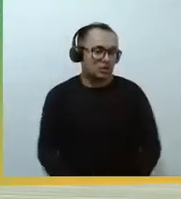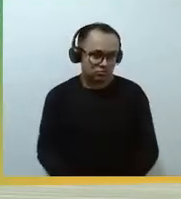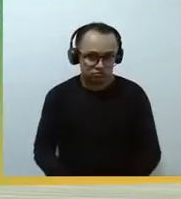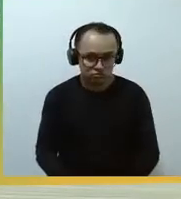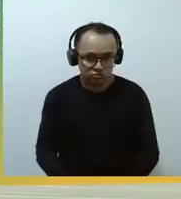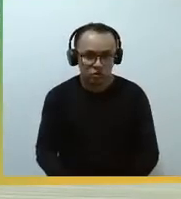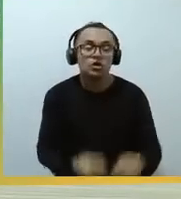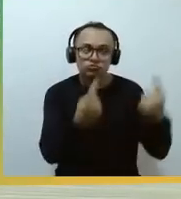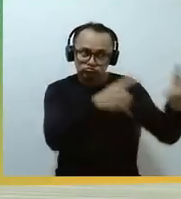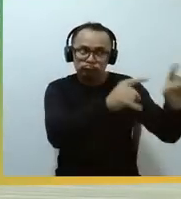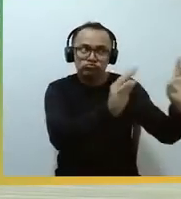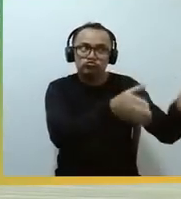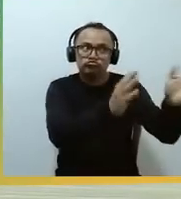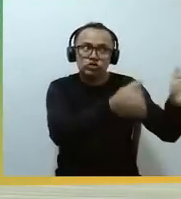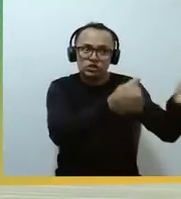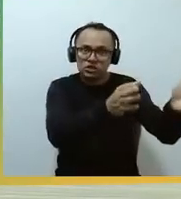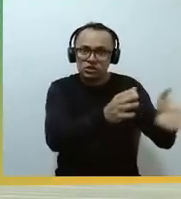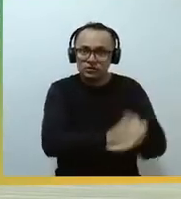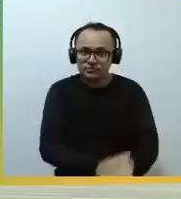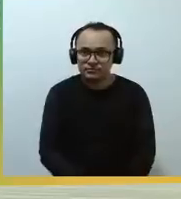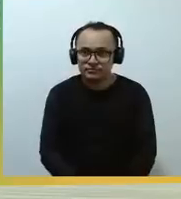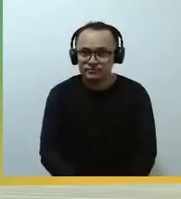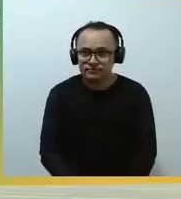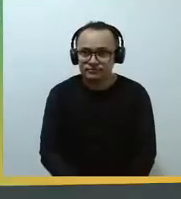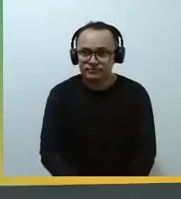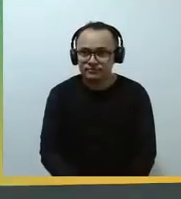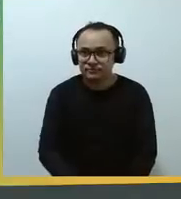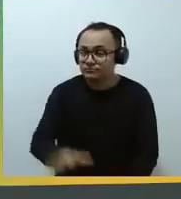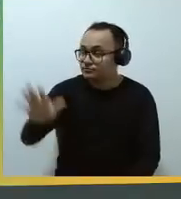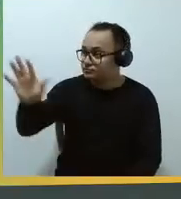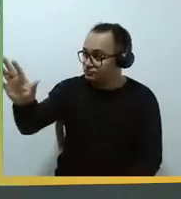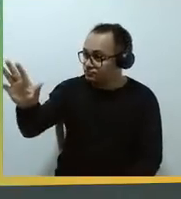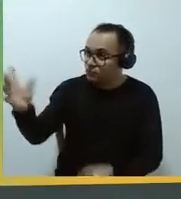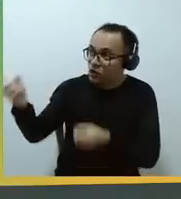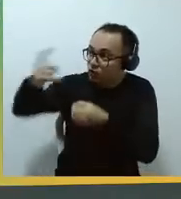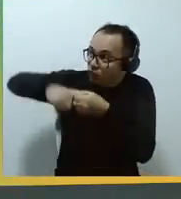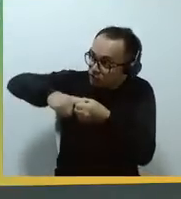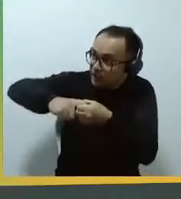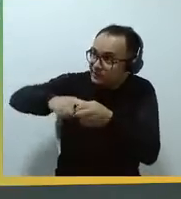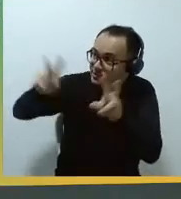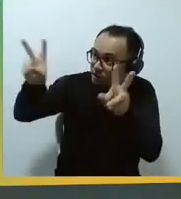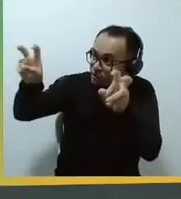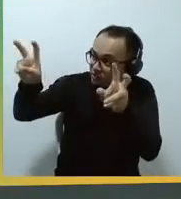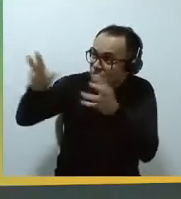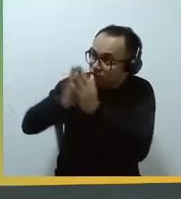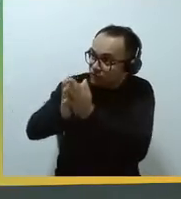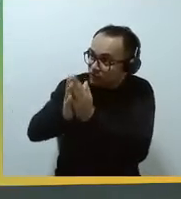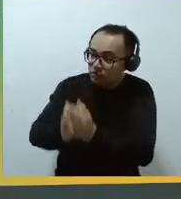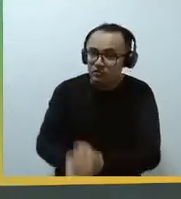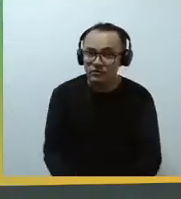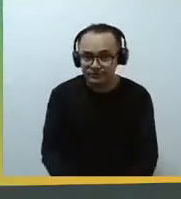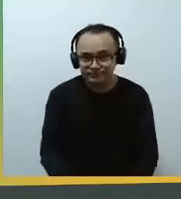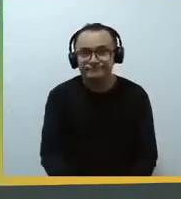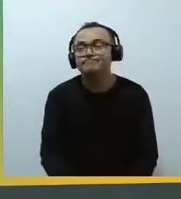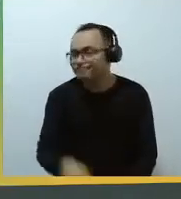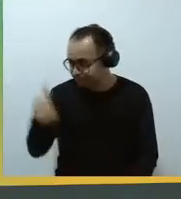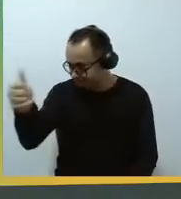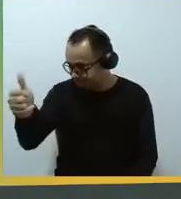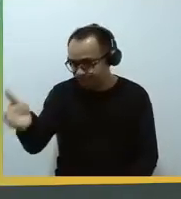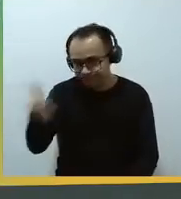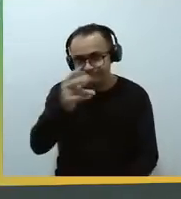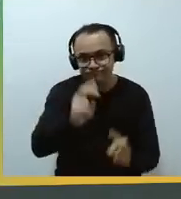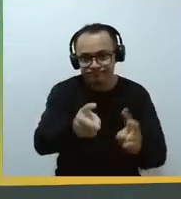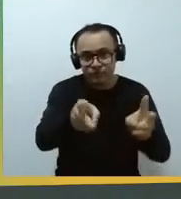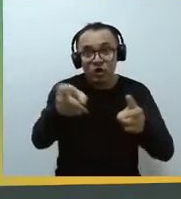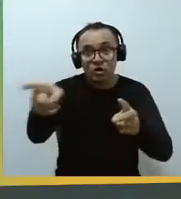Não, absolutamente. Eu gostaria que voltasse ao tema. Vamos prosseguir. O senhor foi denunciado por